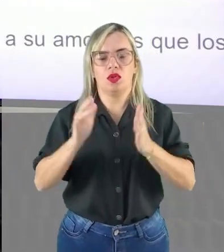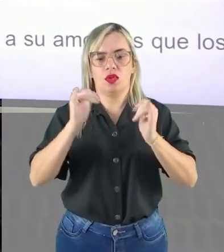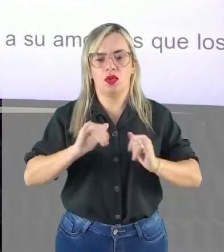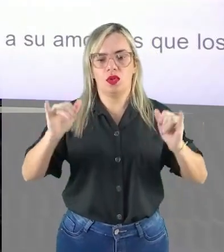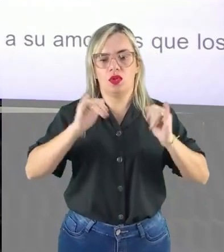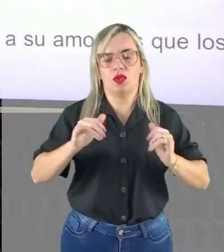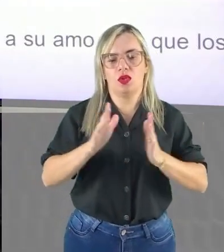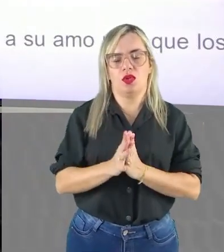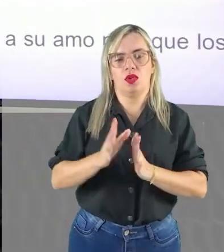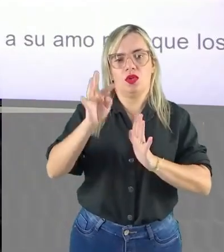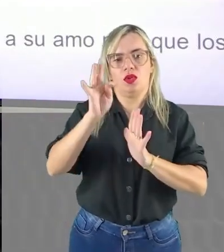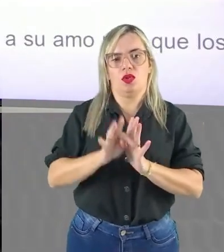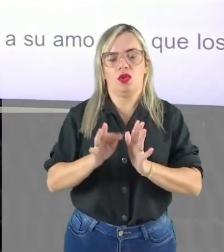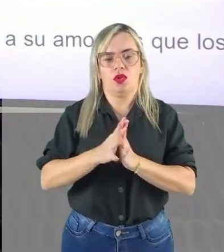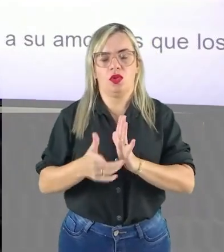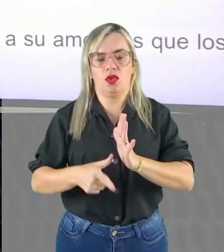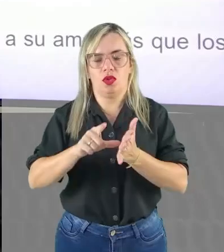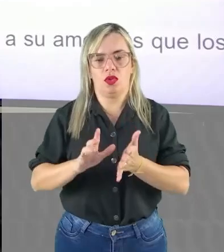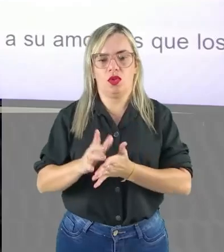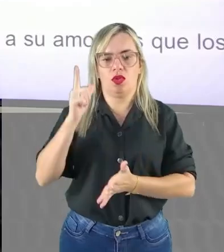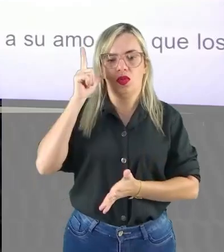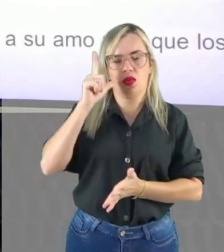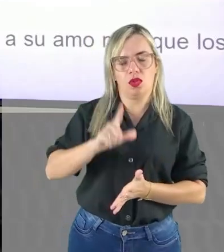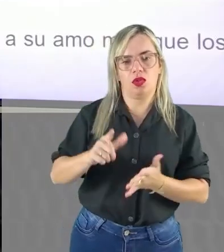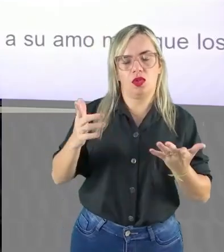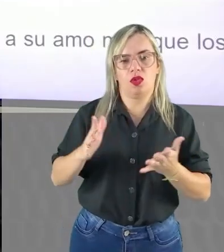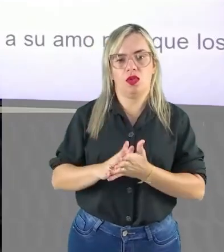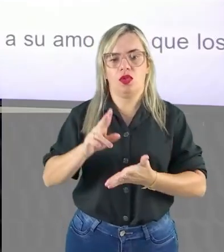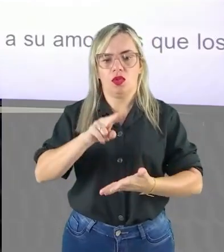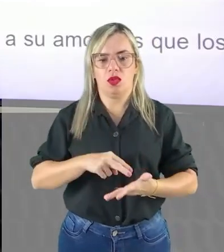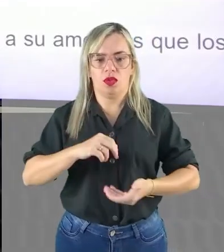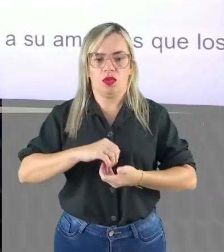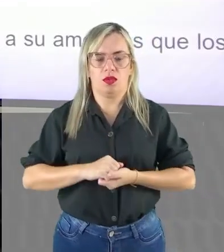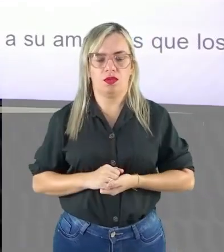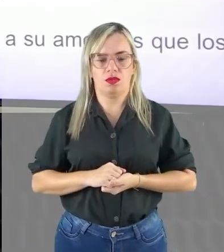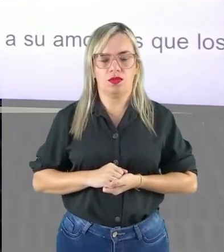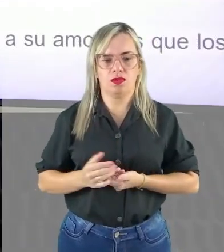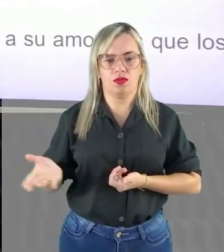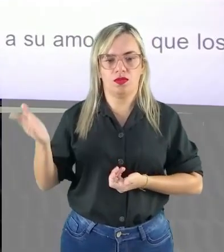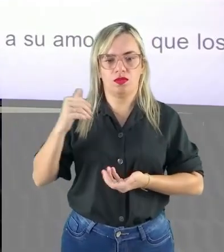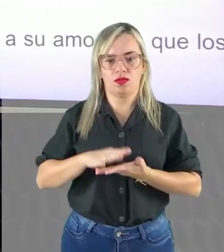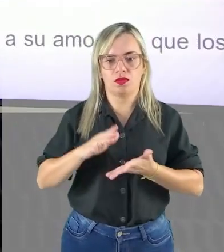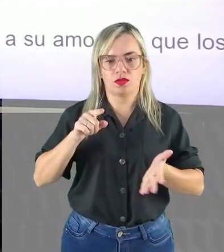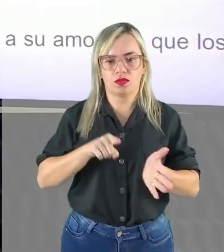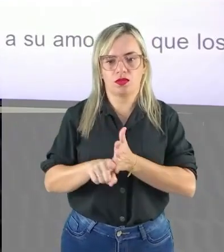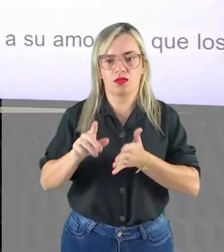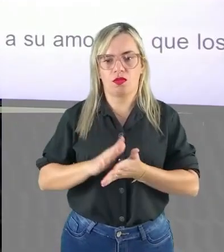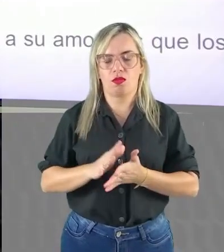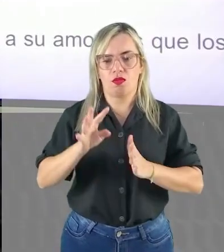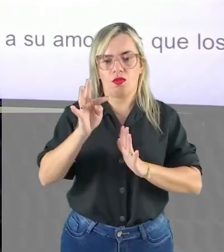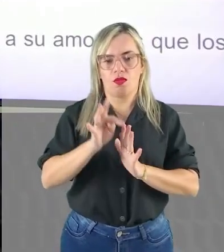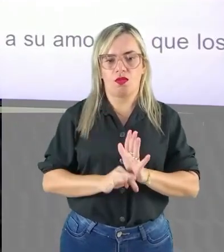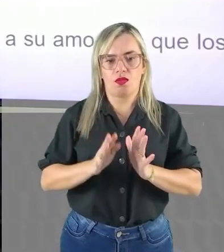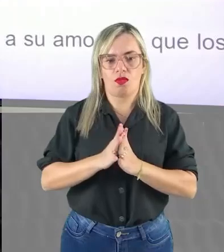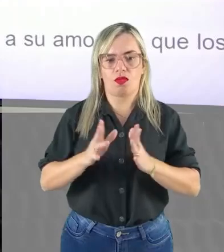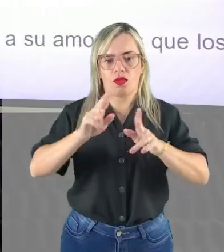tá? Antes de conseguir lê-lo, tá bom? Então, bora lá para a questão. El texto